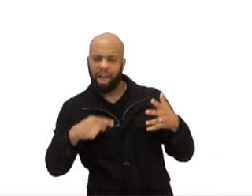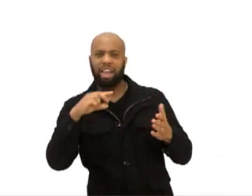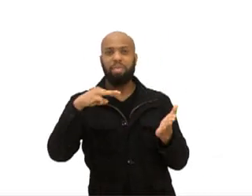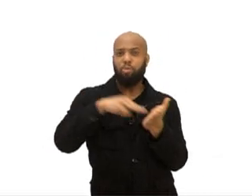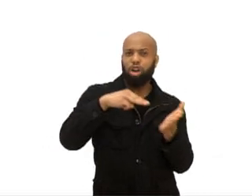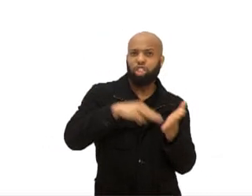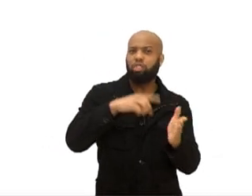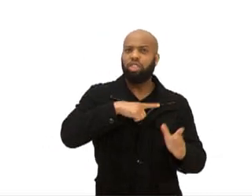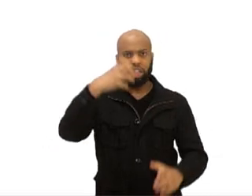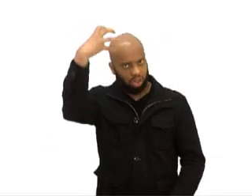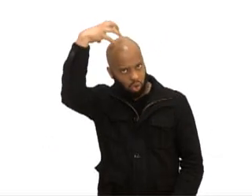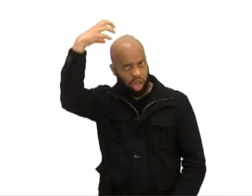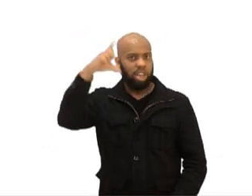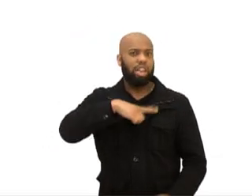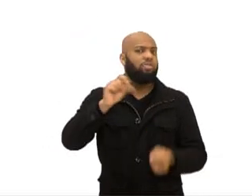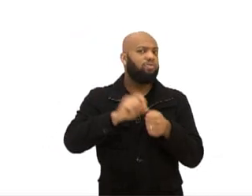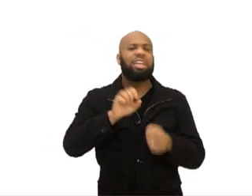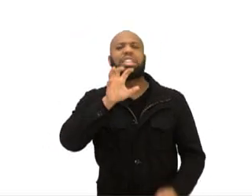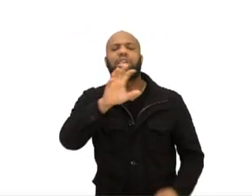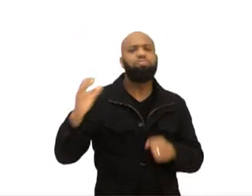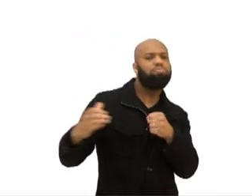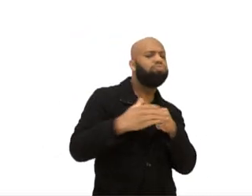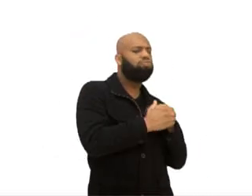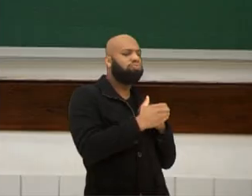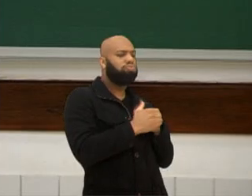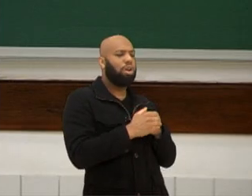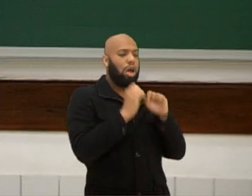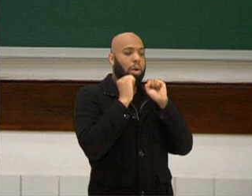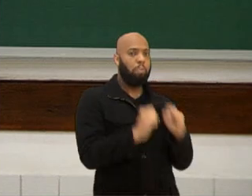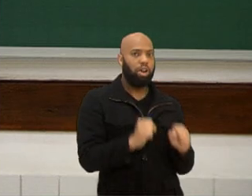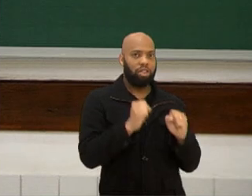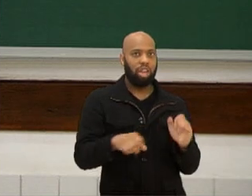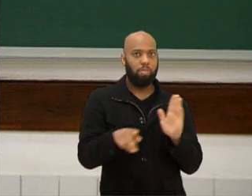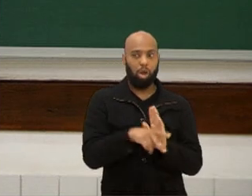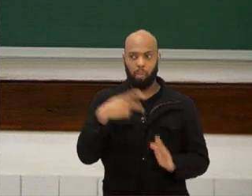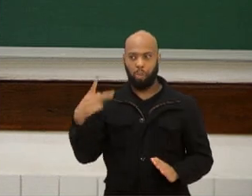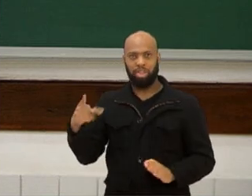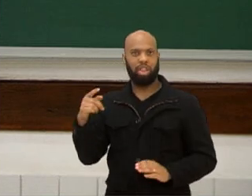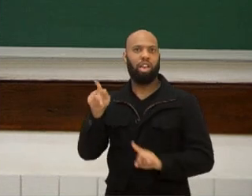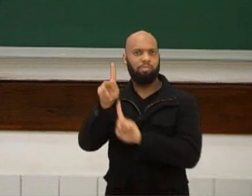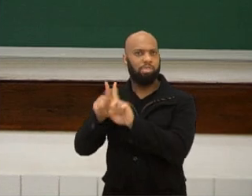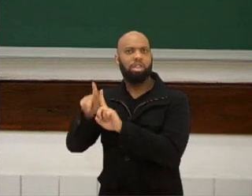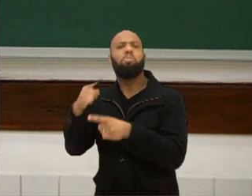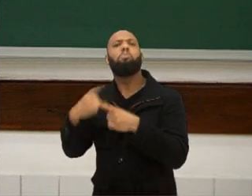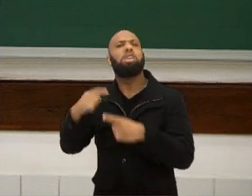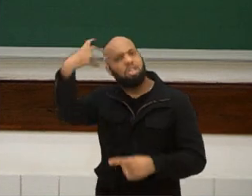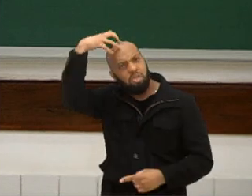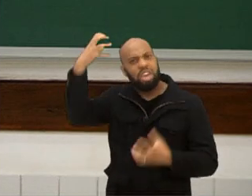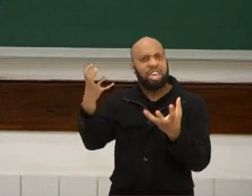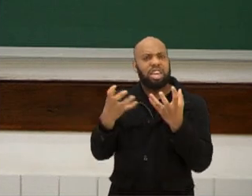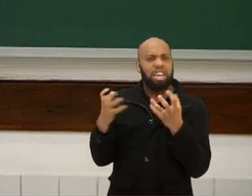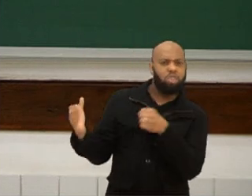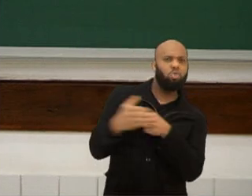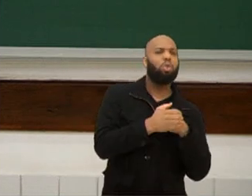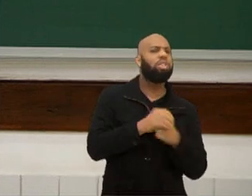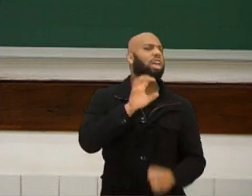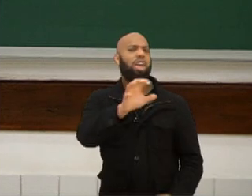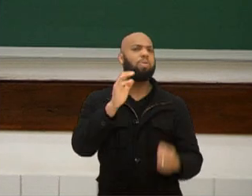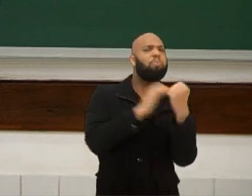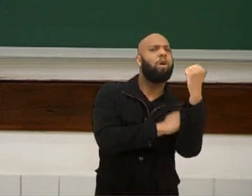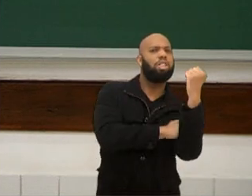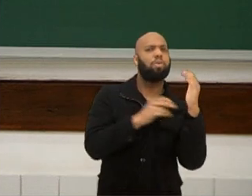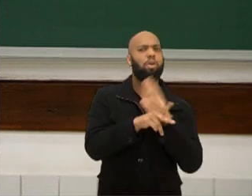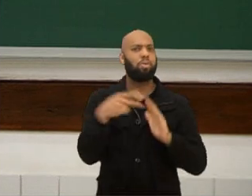motivos que o rei possuía para ocultar os poderes da personagem? Por que será que o rei queria ocultar esses poderes